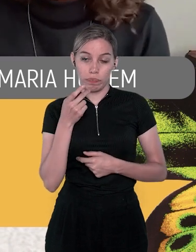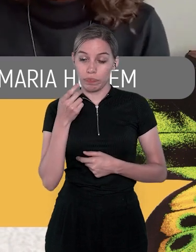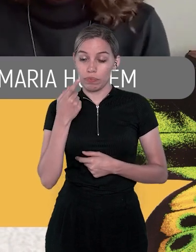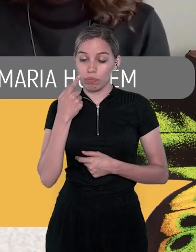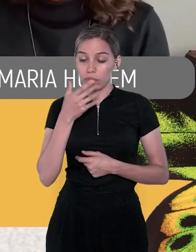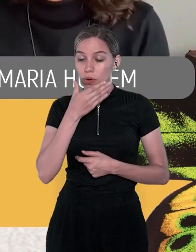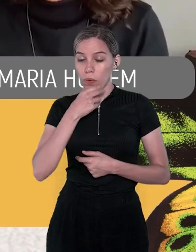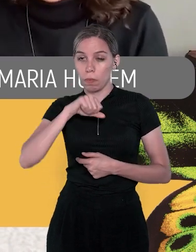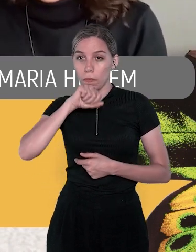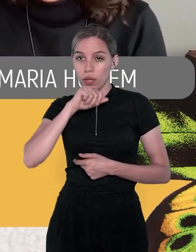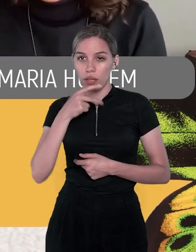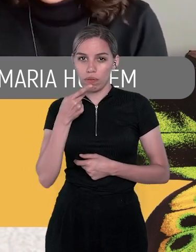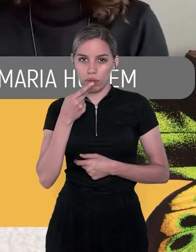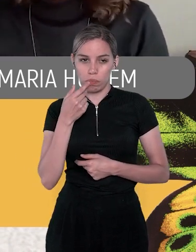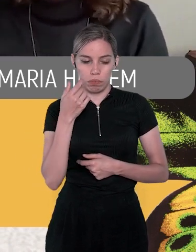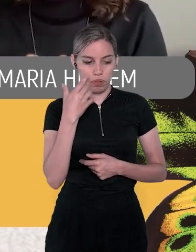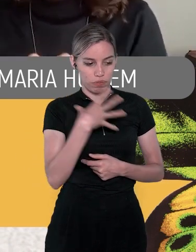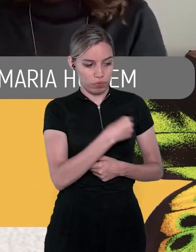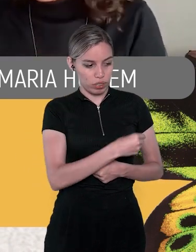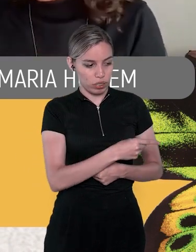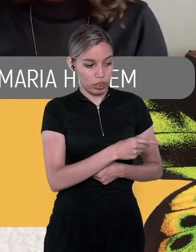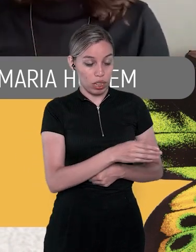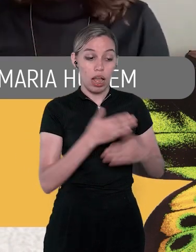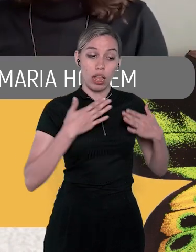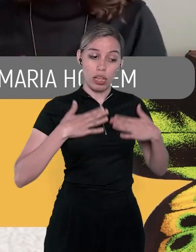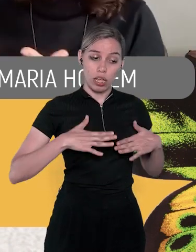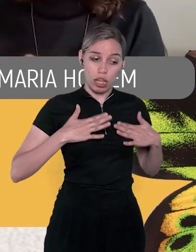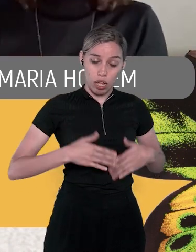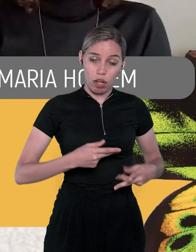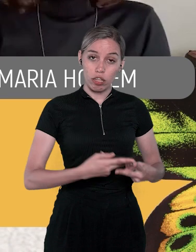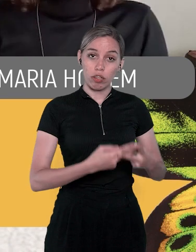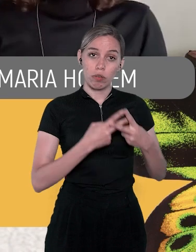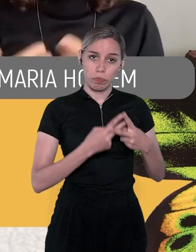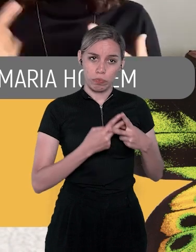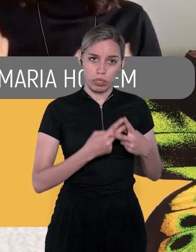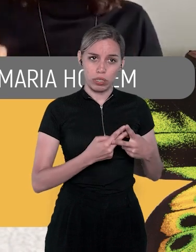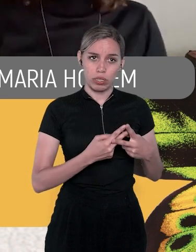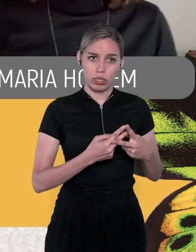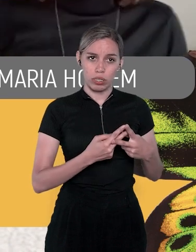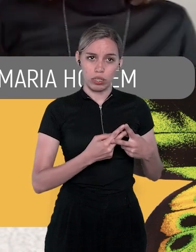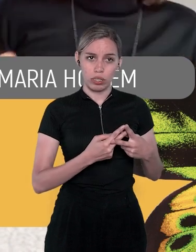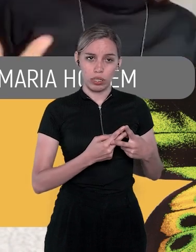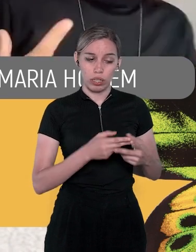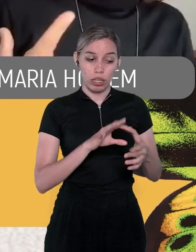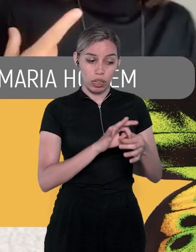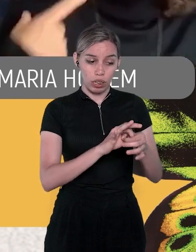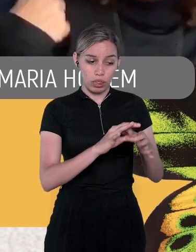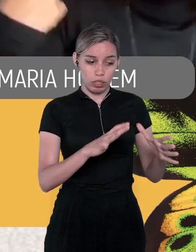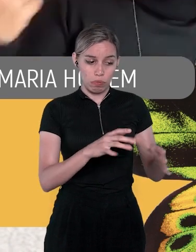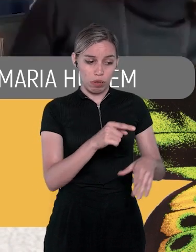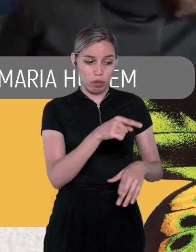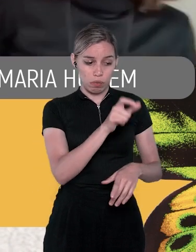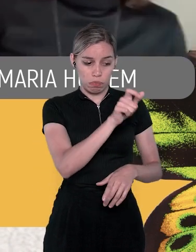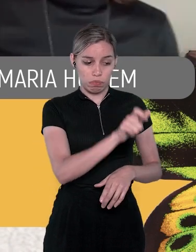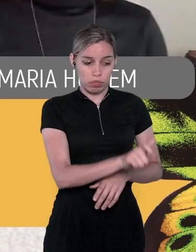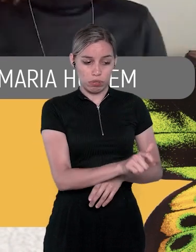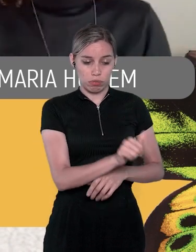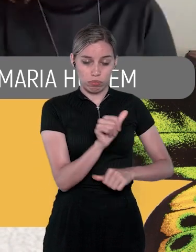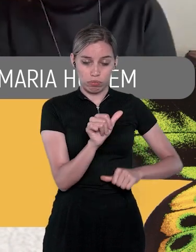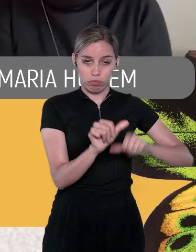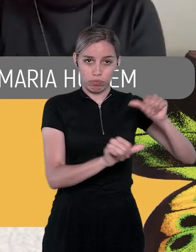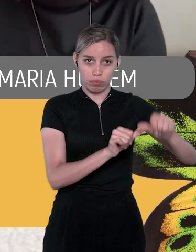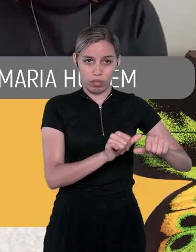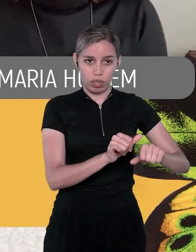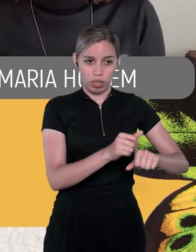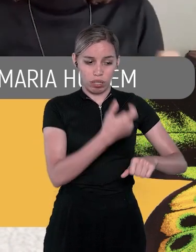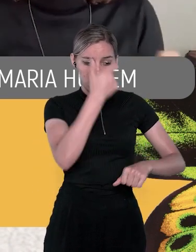filha, né? Calma, paciência, conhecimento e liberdade para você ser o que você é, para